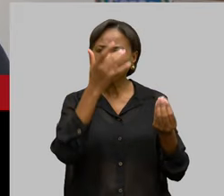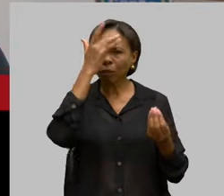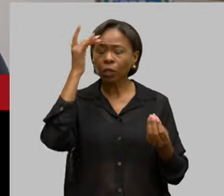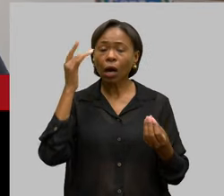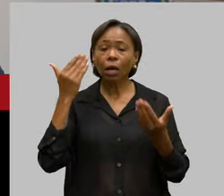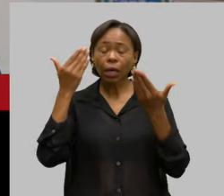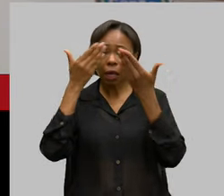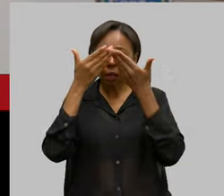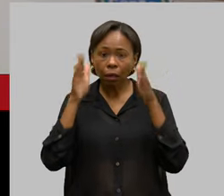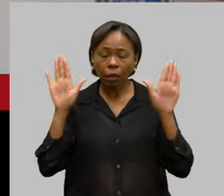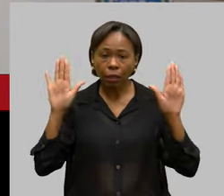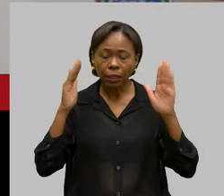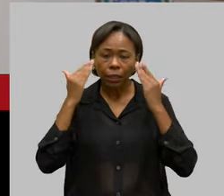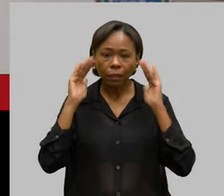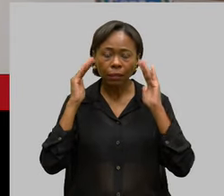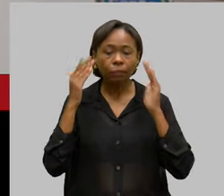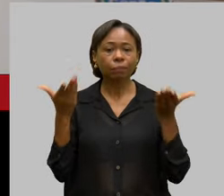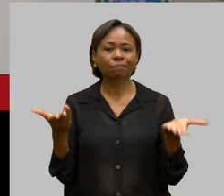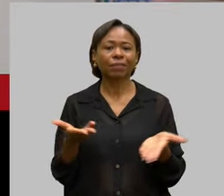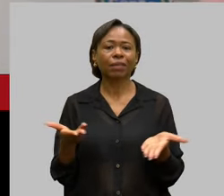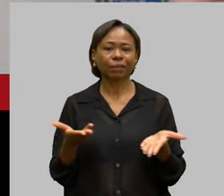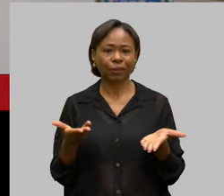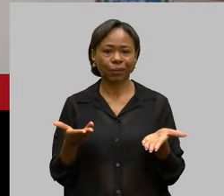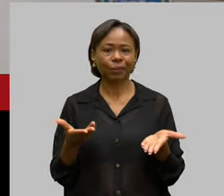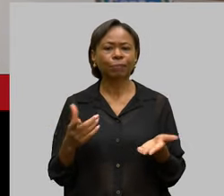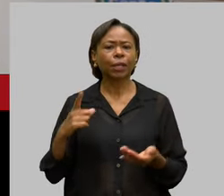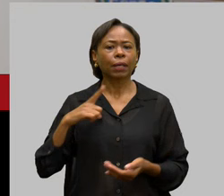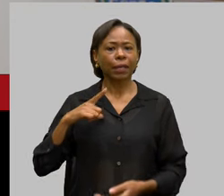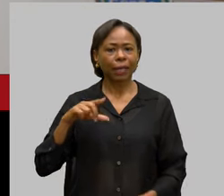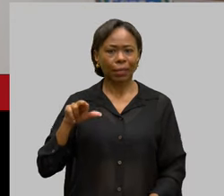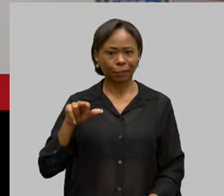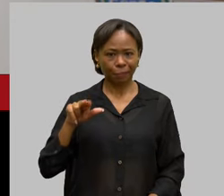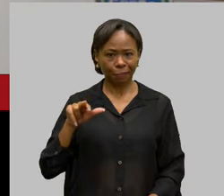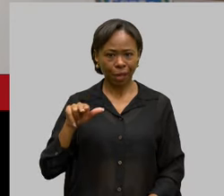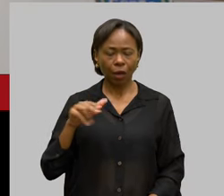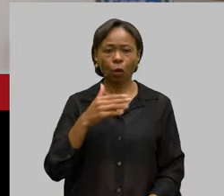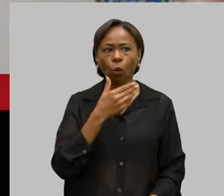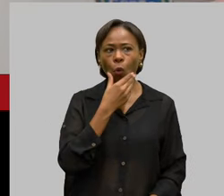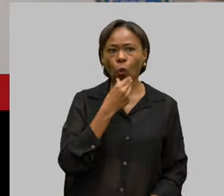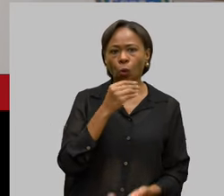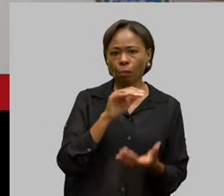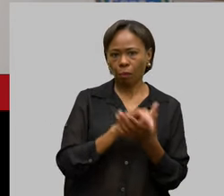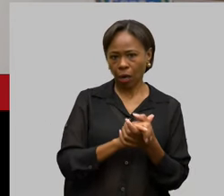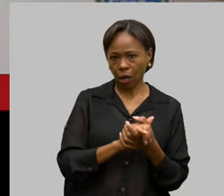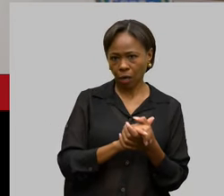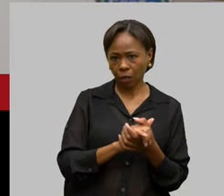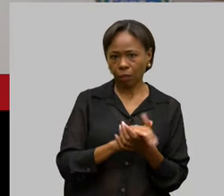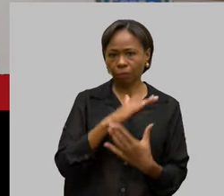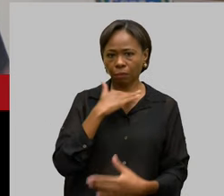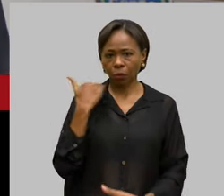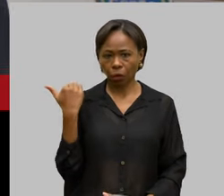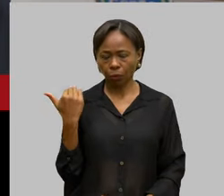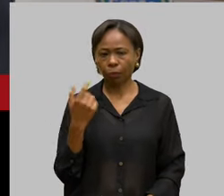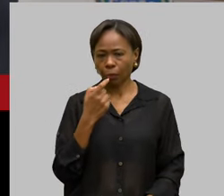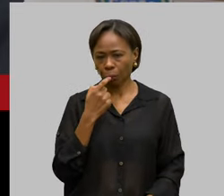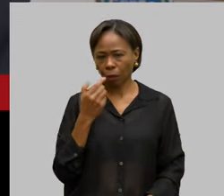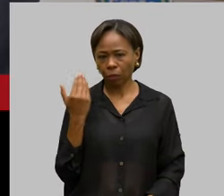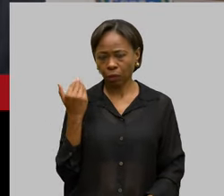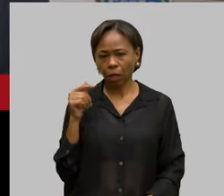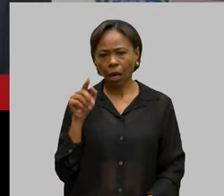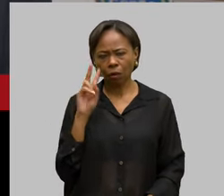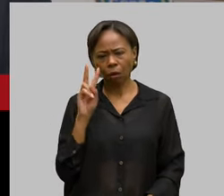que tá acontecendo Eu tenho uma irmã por exemplo que o marido faleceu há pouco tempo né ela foi ver a